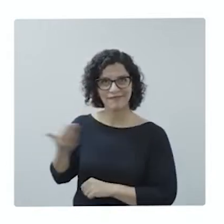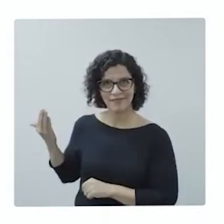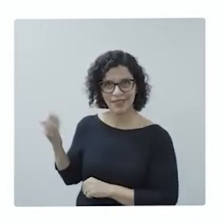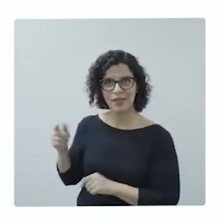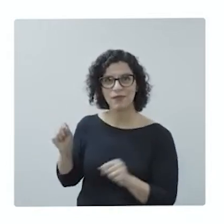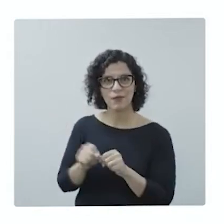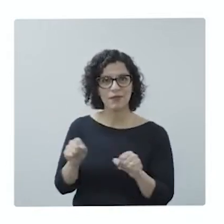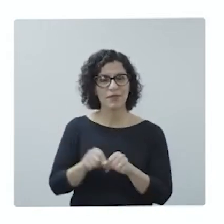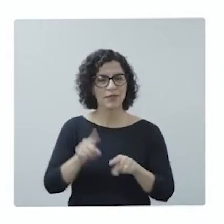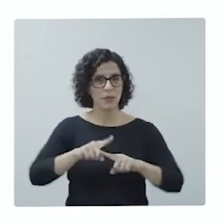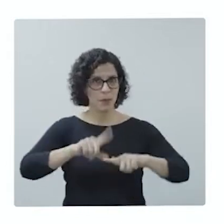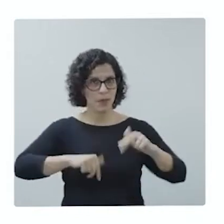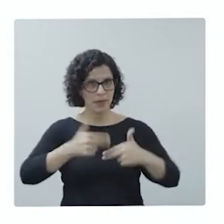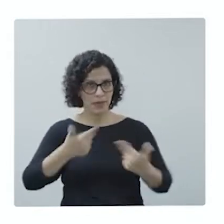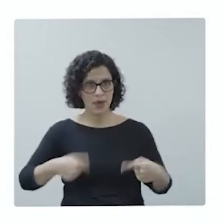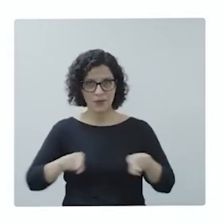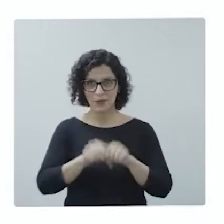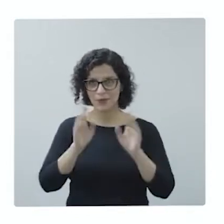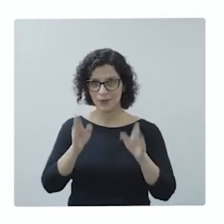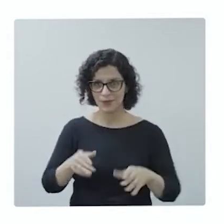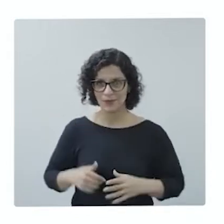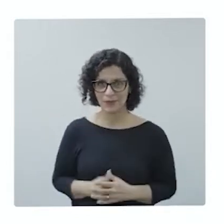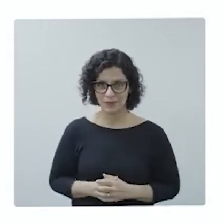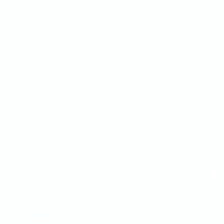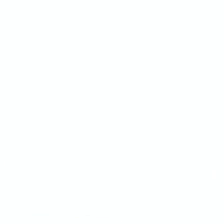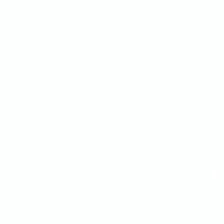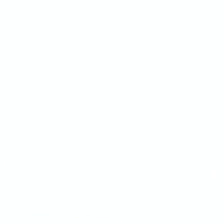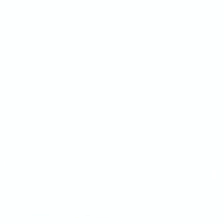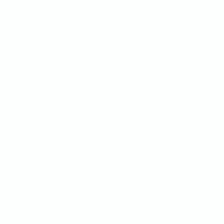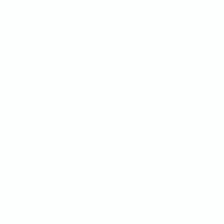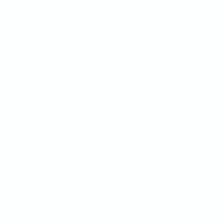vou pegar o meu material e já volto.